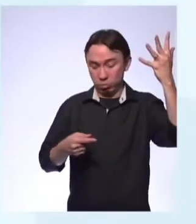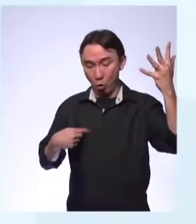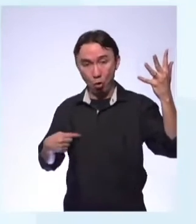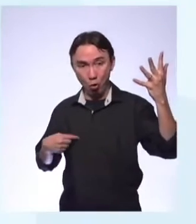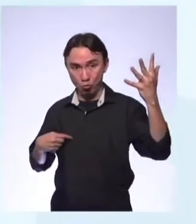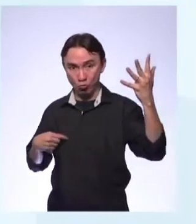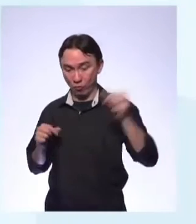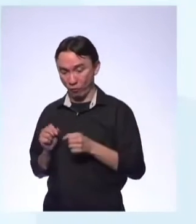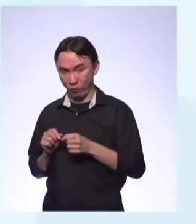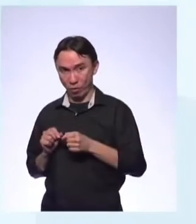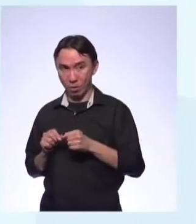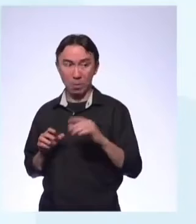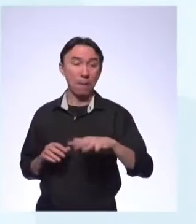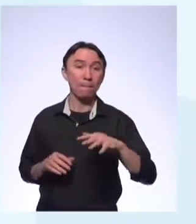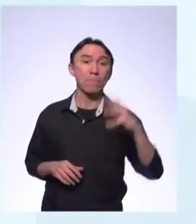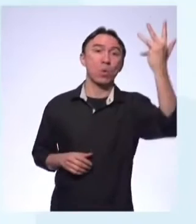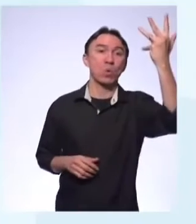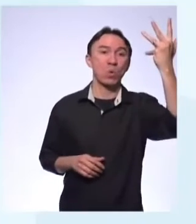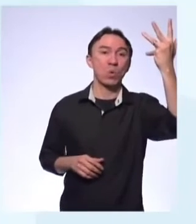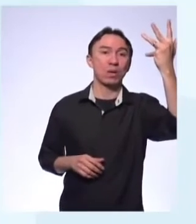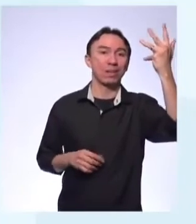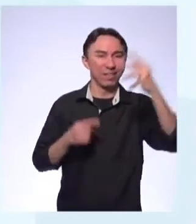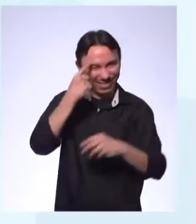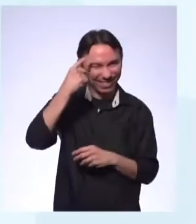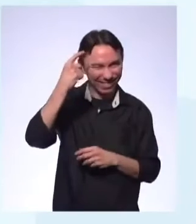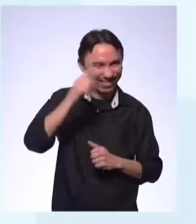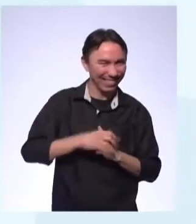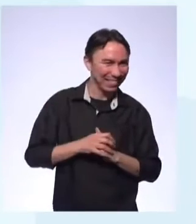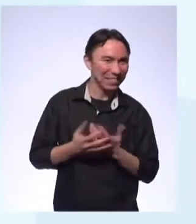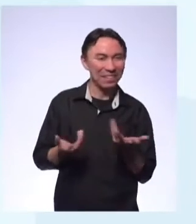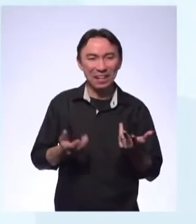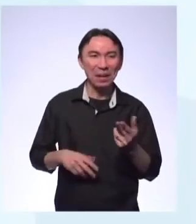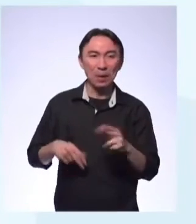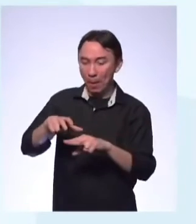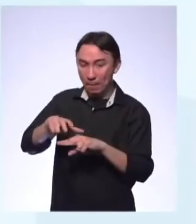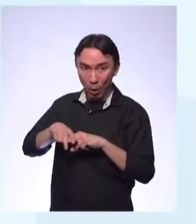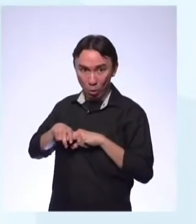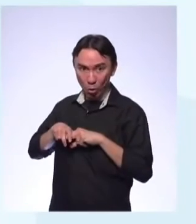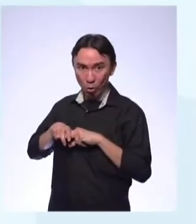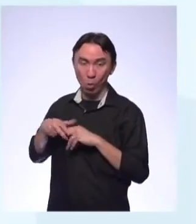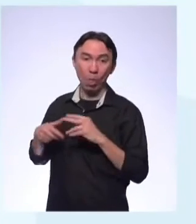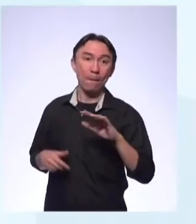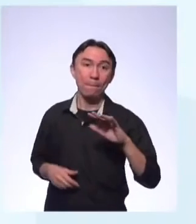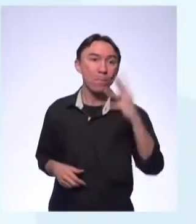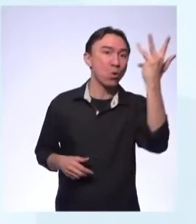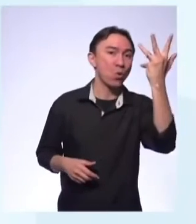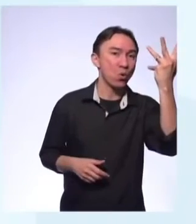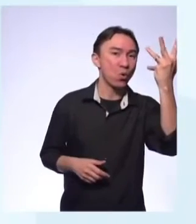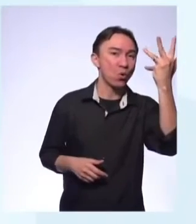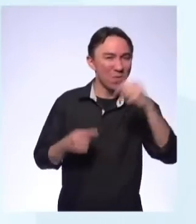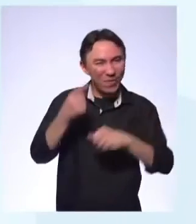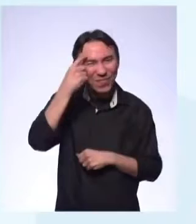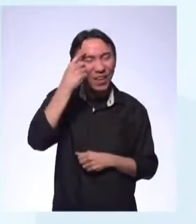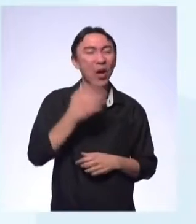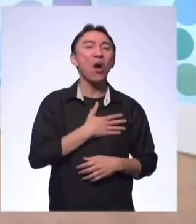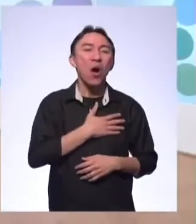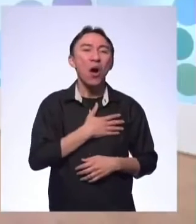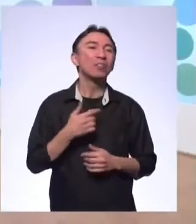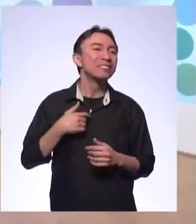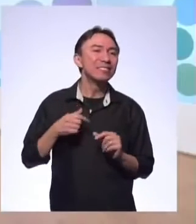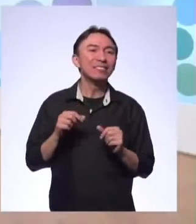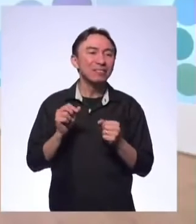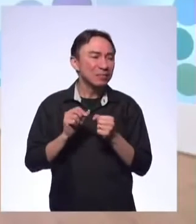o argumentador apresenta a causa EA consequência Eu gosto bastante de fazer esse tipo olhar você fez